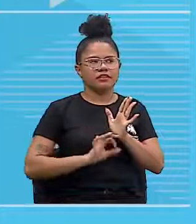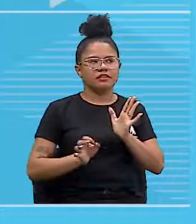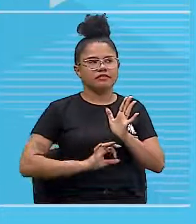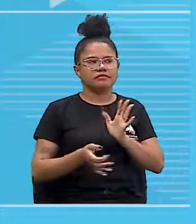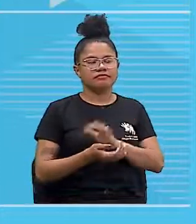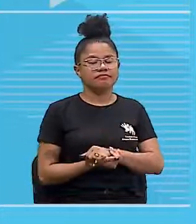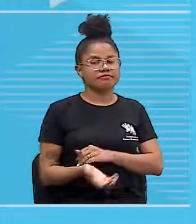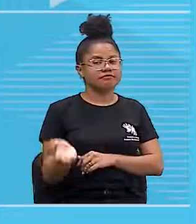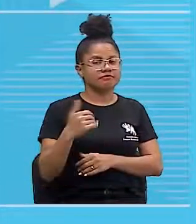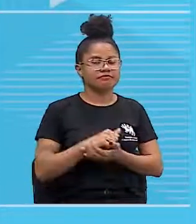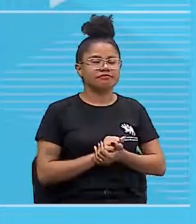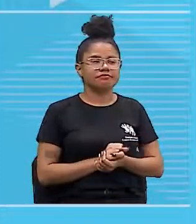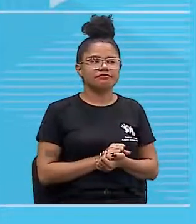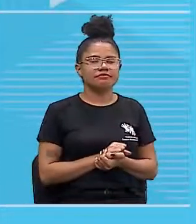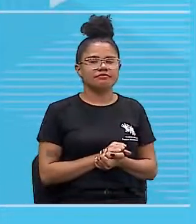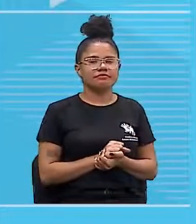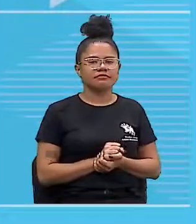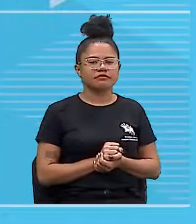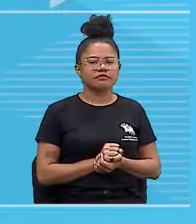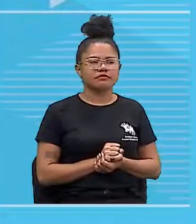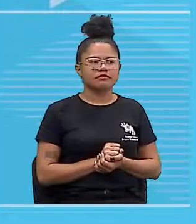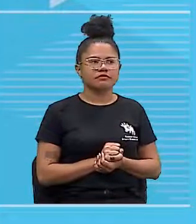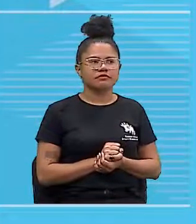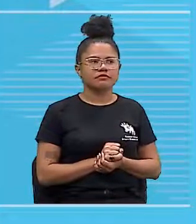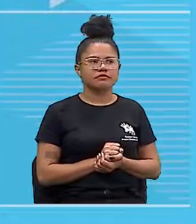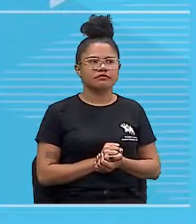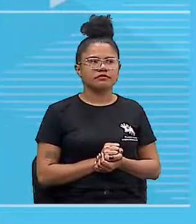vamos embora vamos para outra outra outra outra